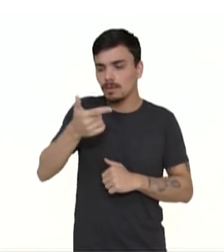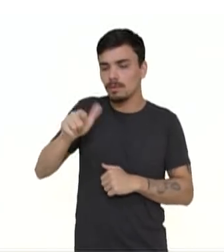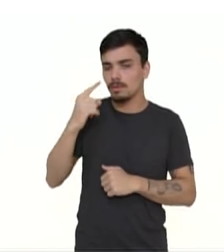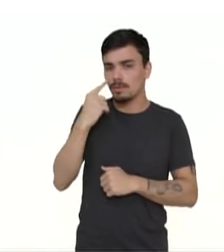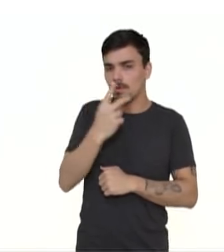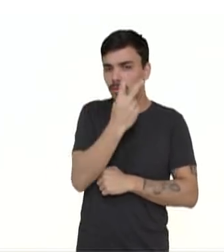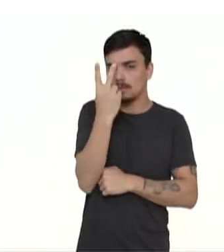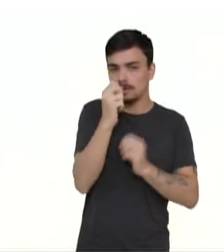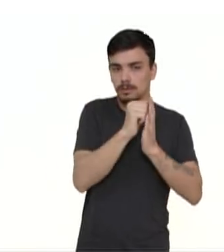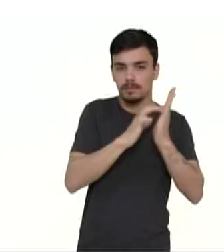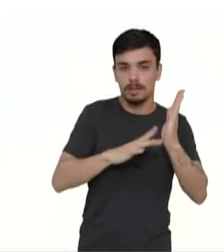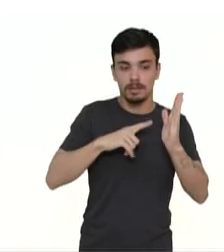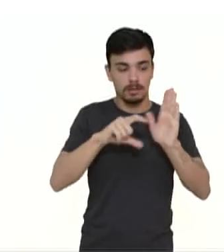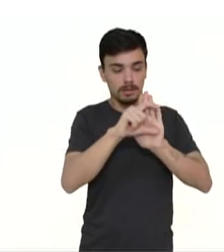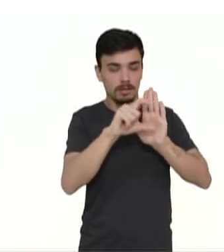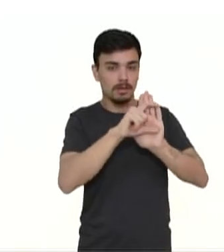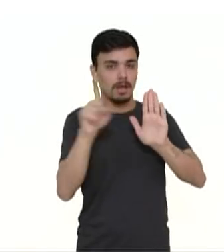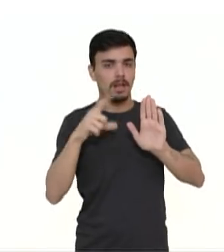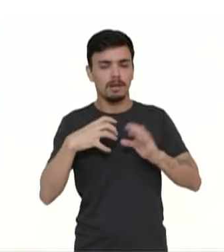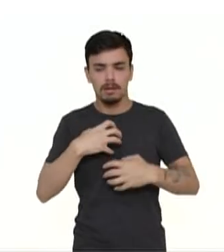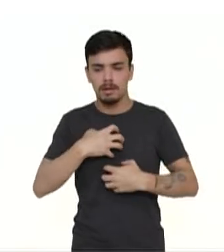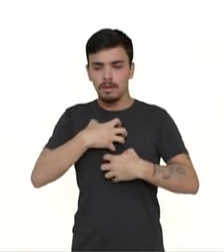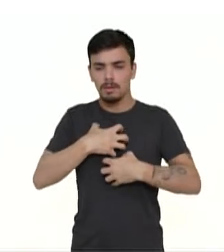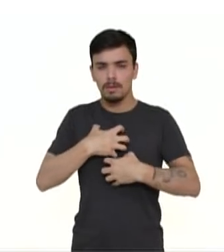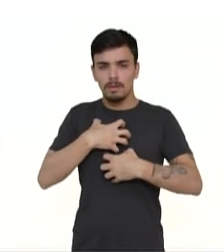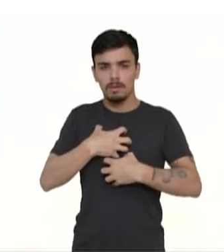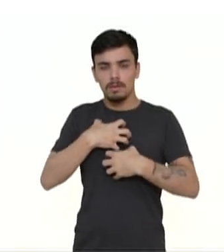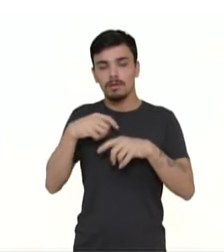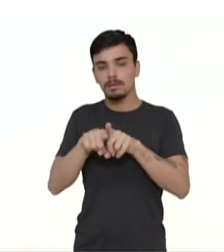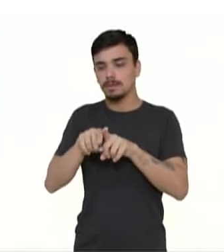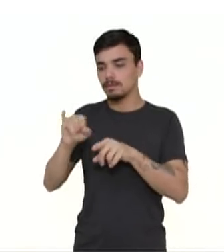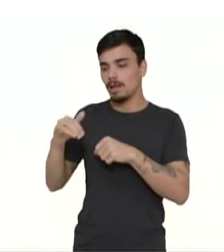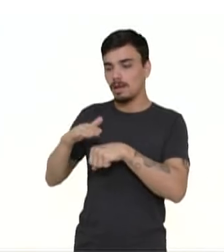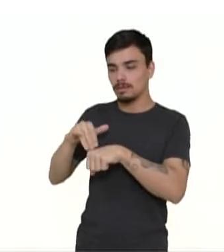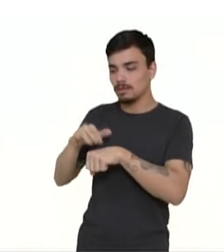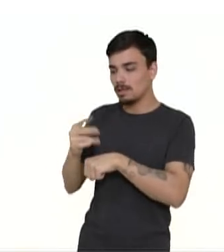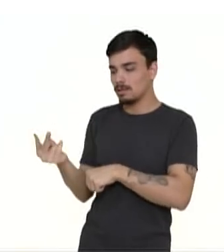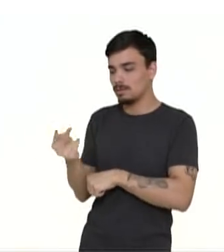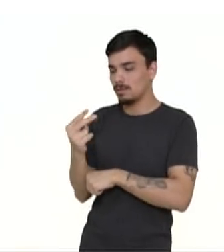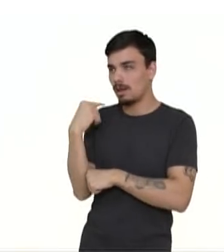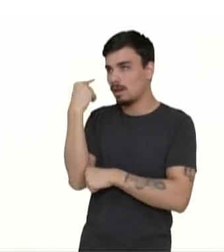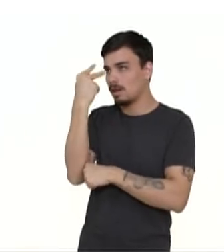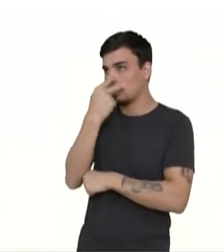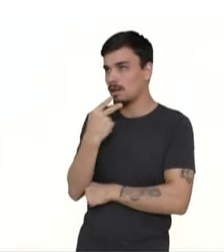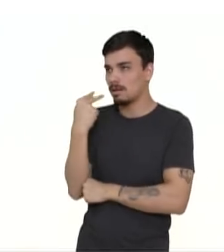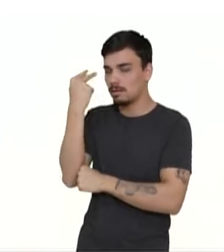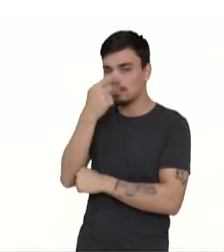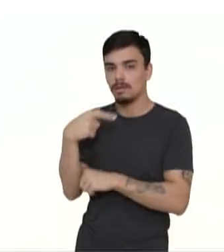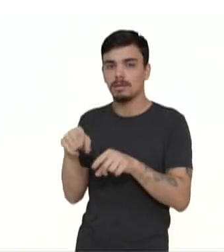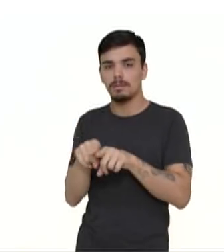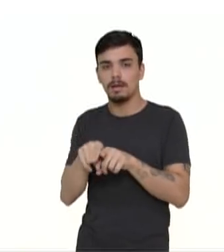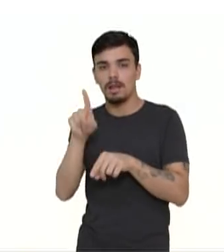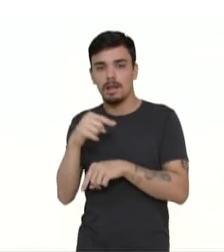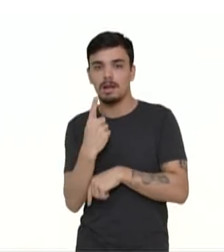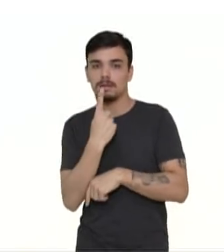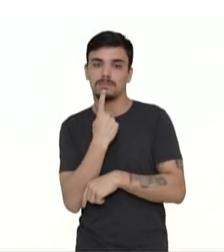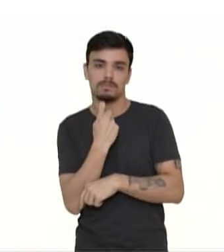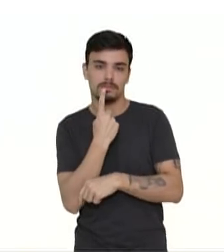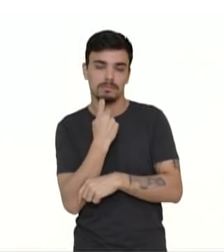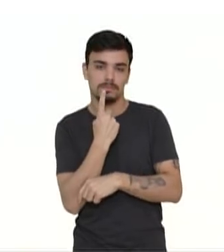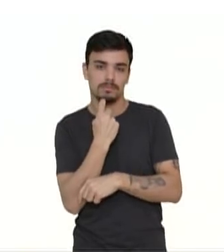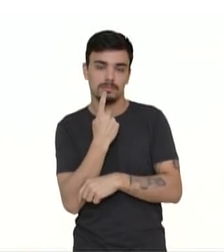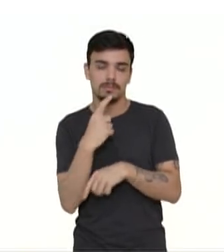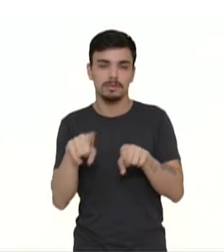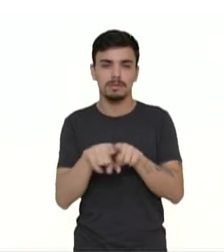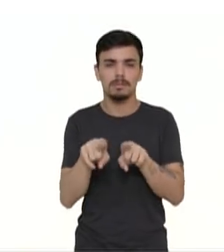Neste trecho, ela estava com soluço e como se não bastasse a claridade das 2 horas, ela era ruiva. Há um